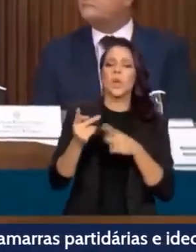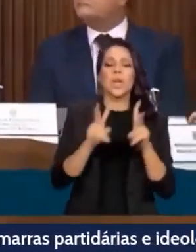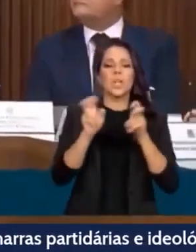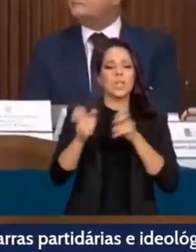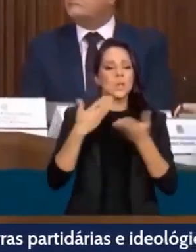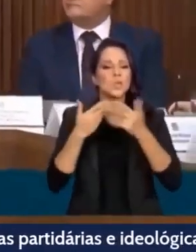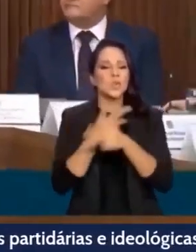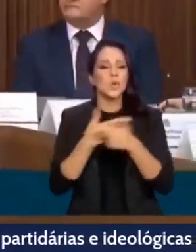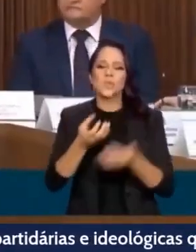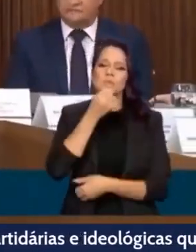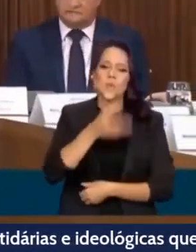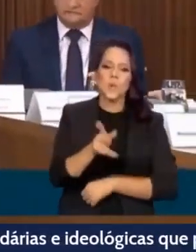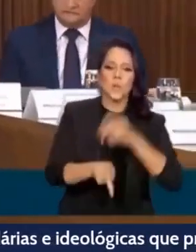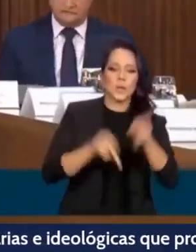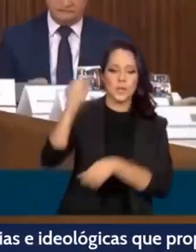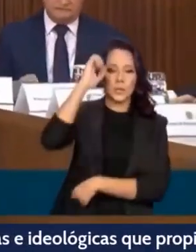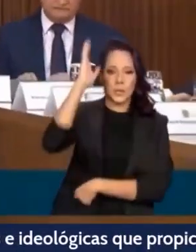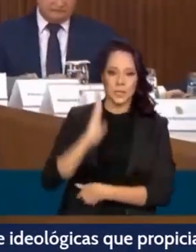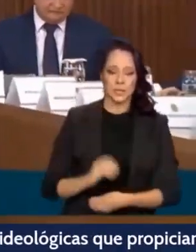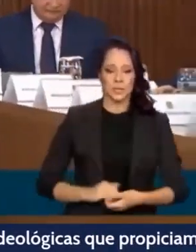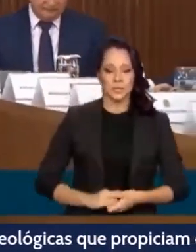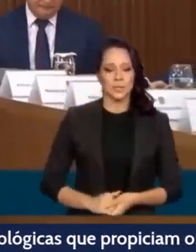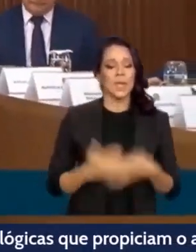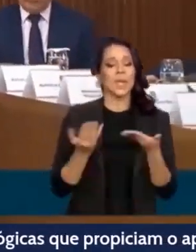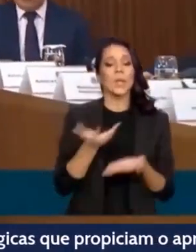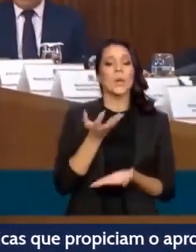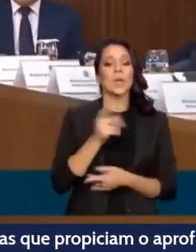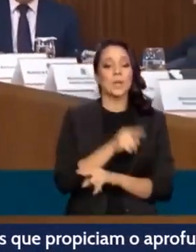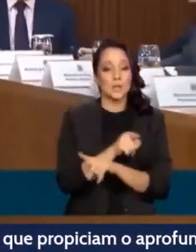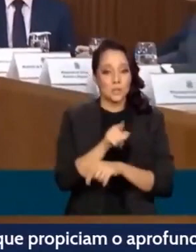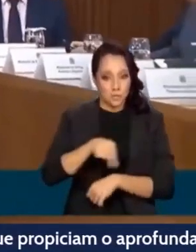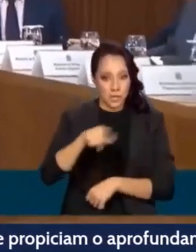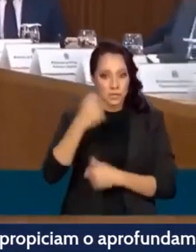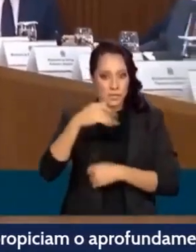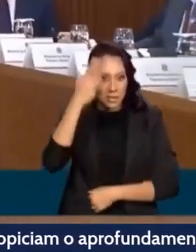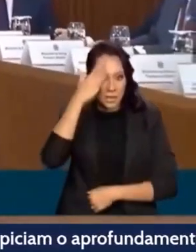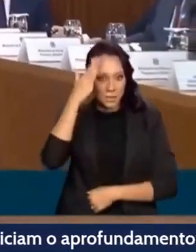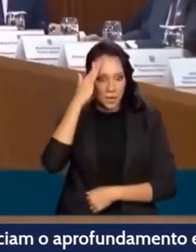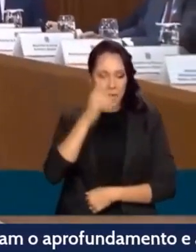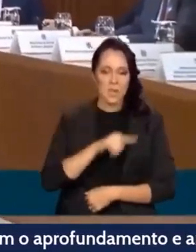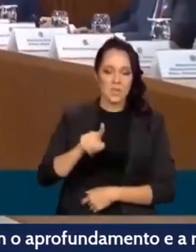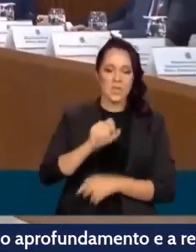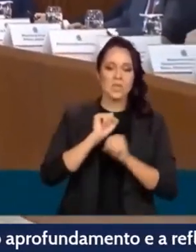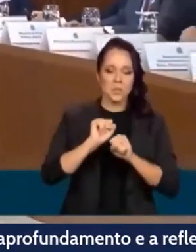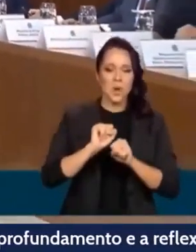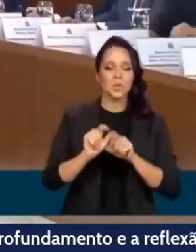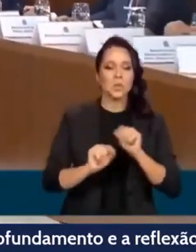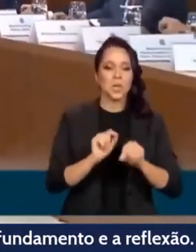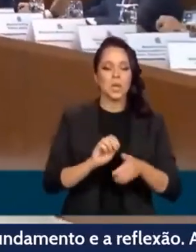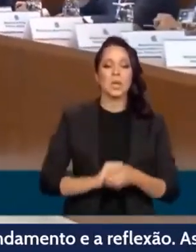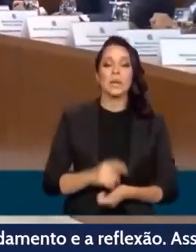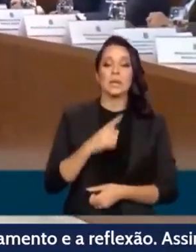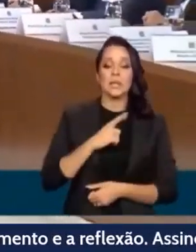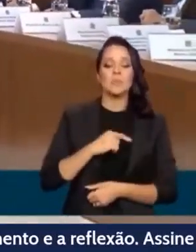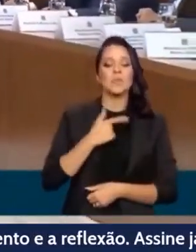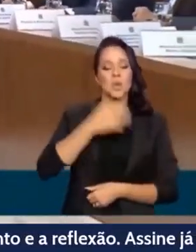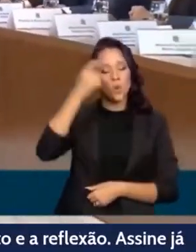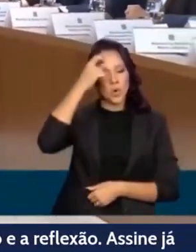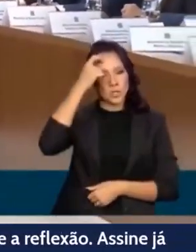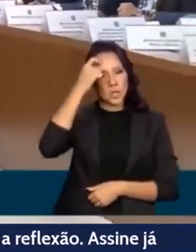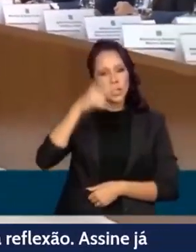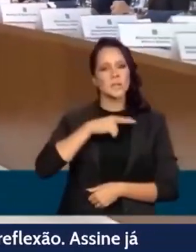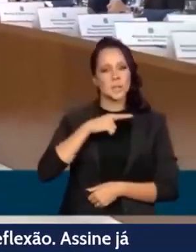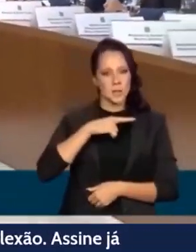se tratando de coisas boas para o povo brasileiro Então eu quero que vocês saibam que vocês contente comigo porque eu tenho consciência